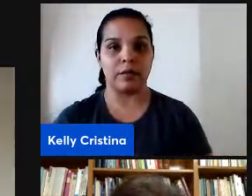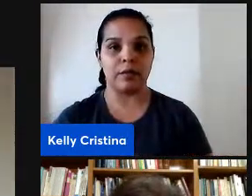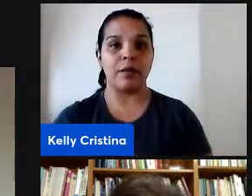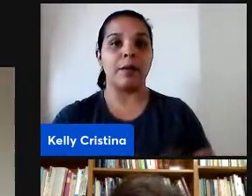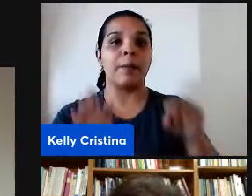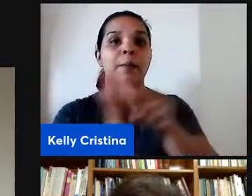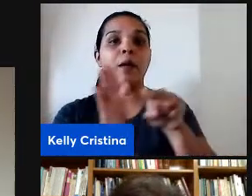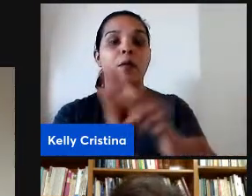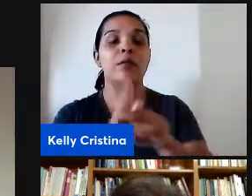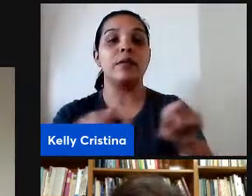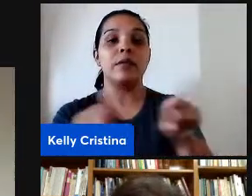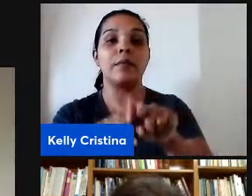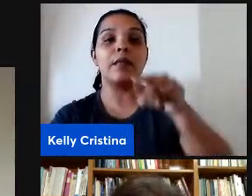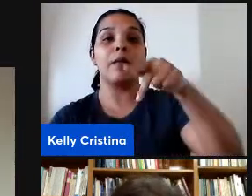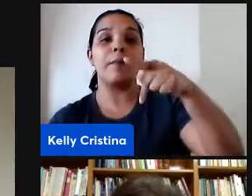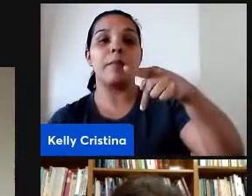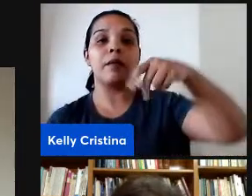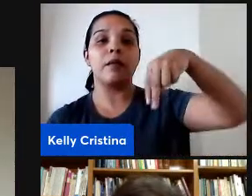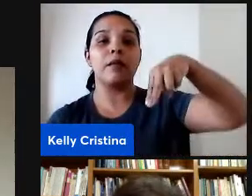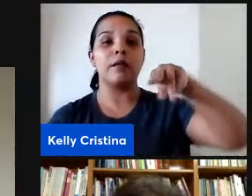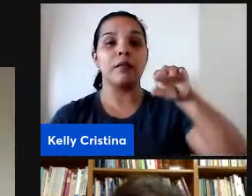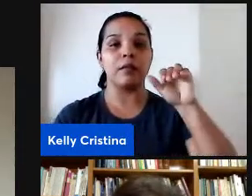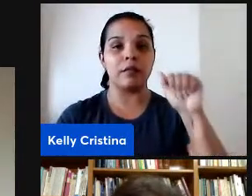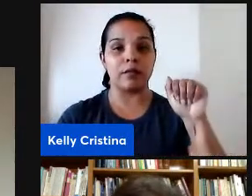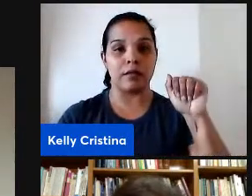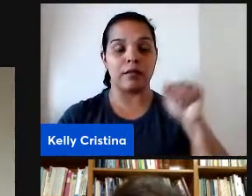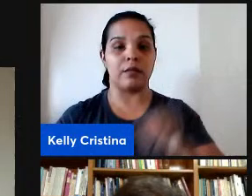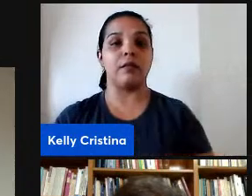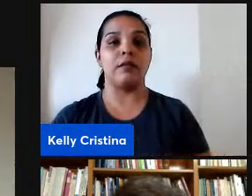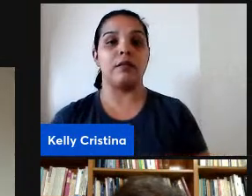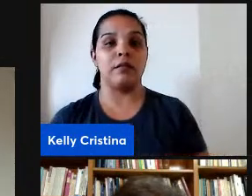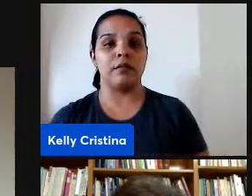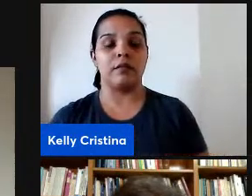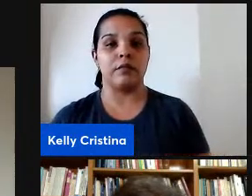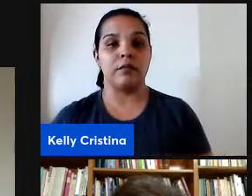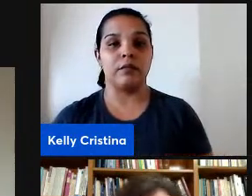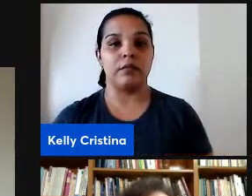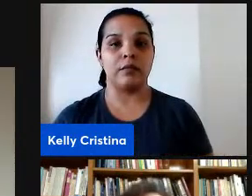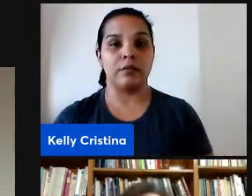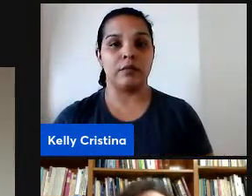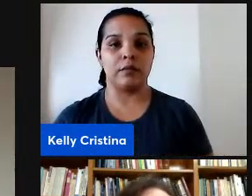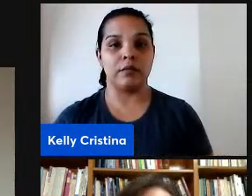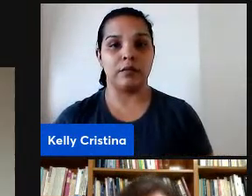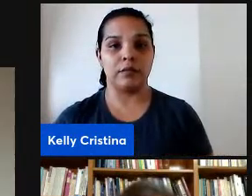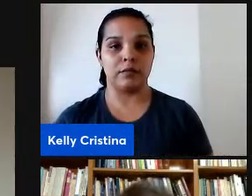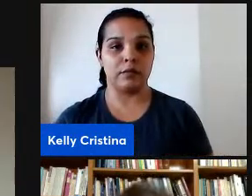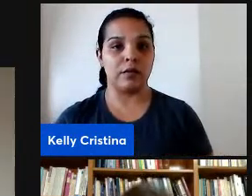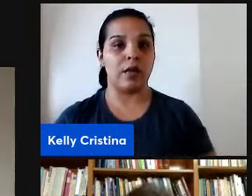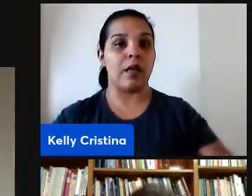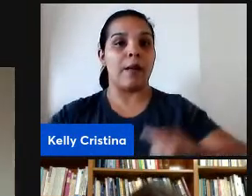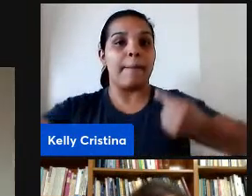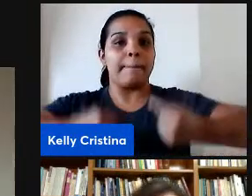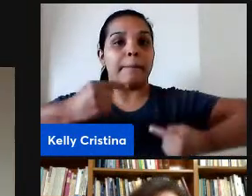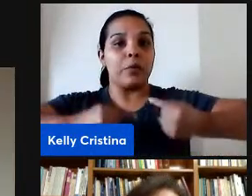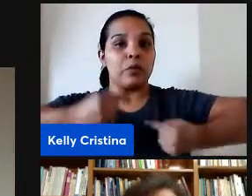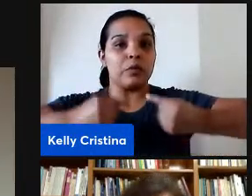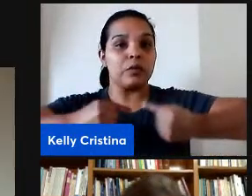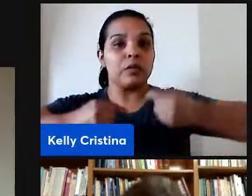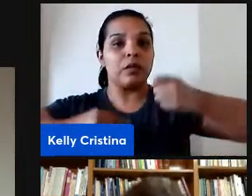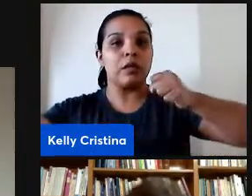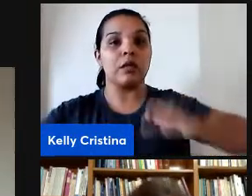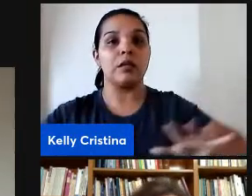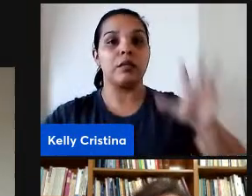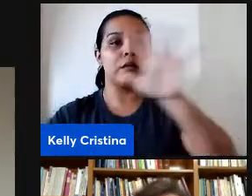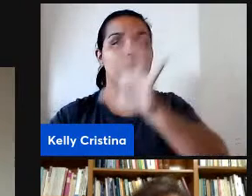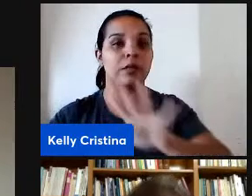PNA, se da Política Nacional de Alfabetização e a possibilidade